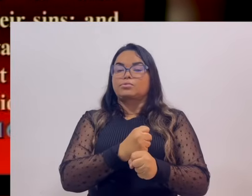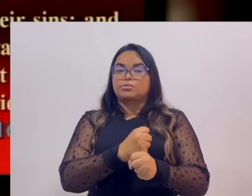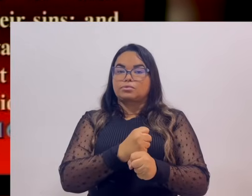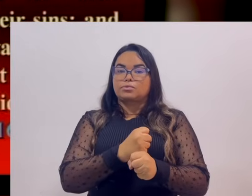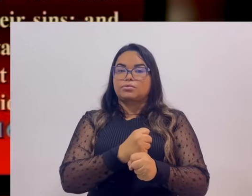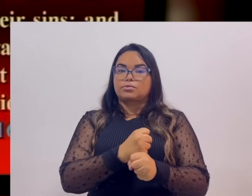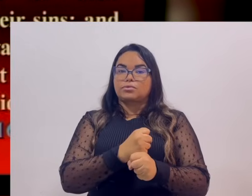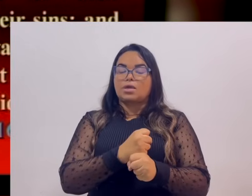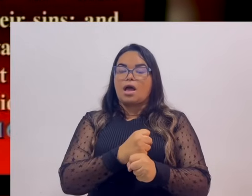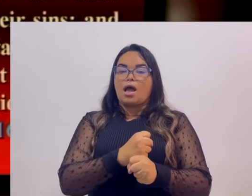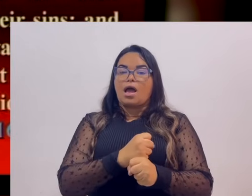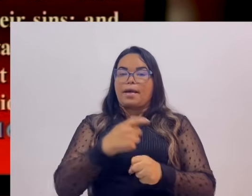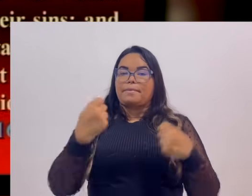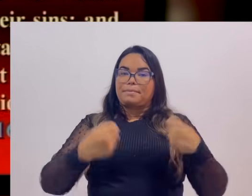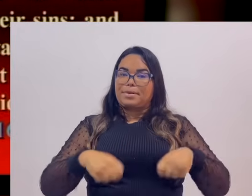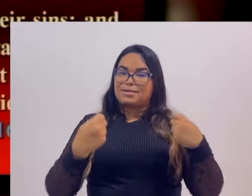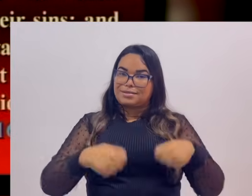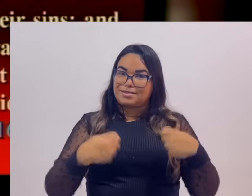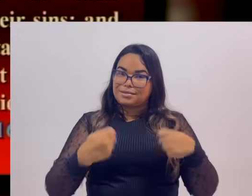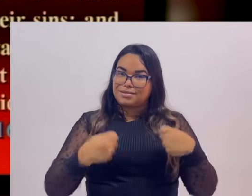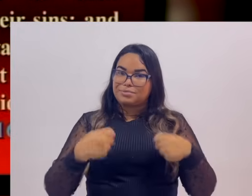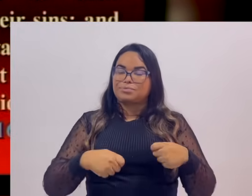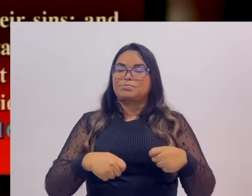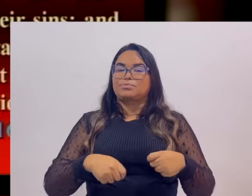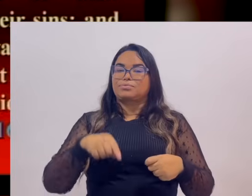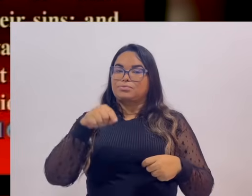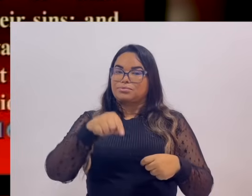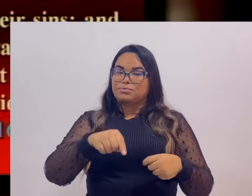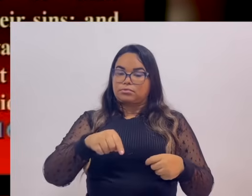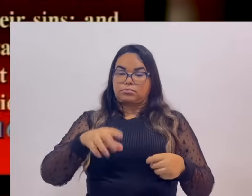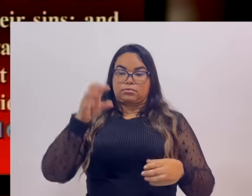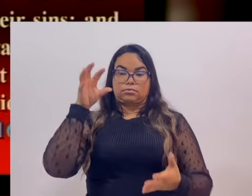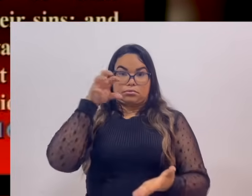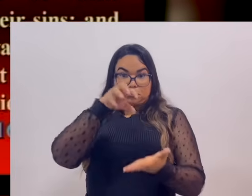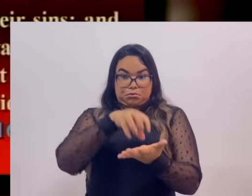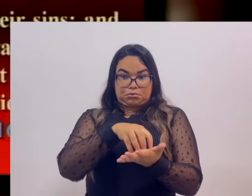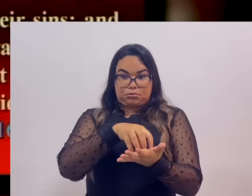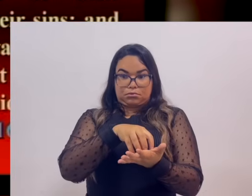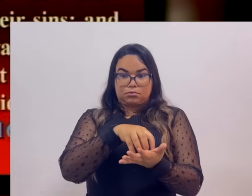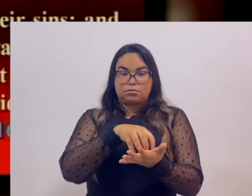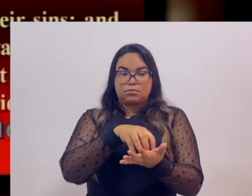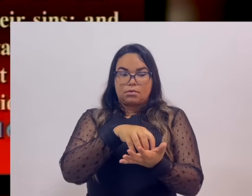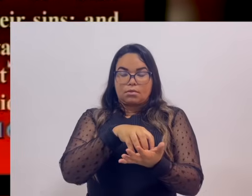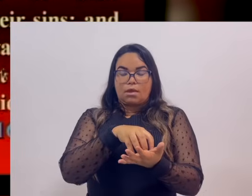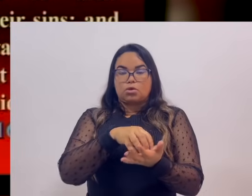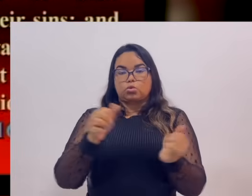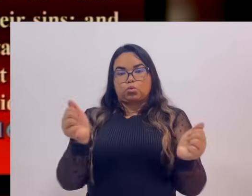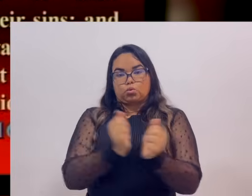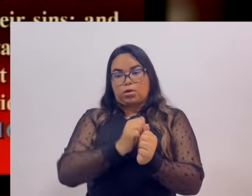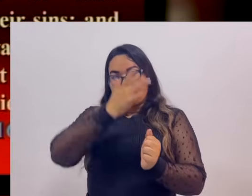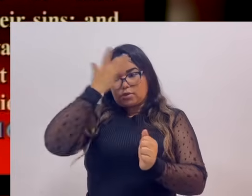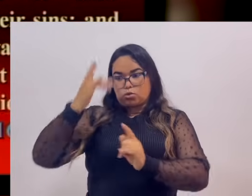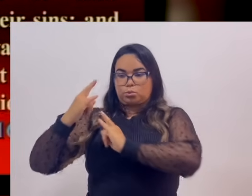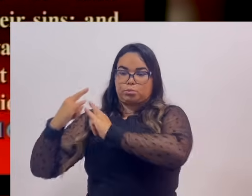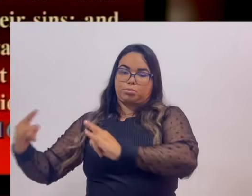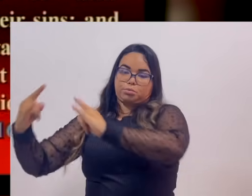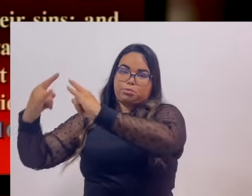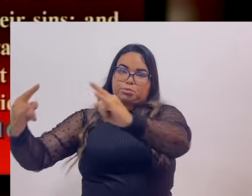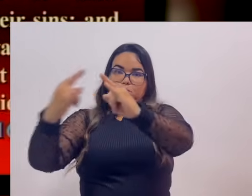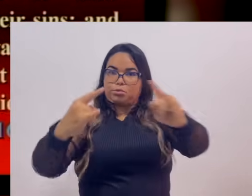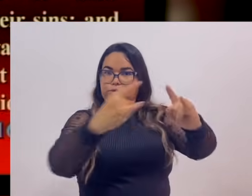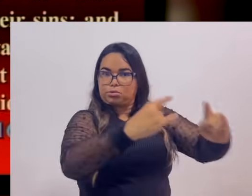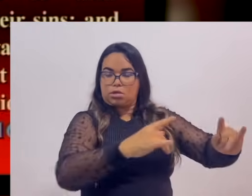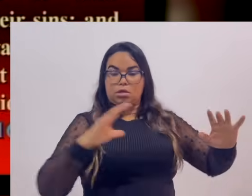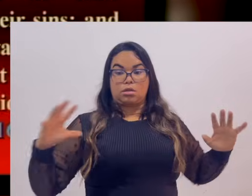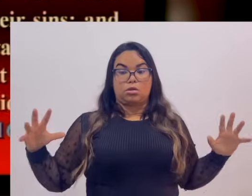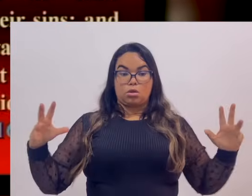transgressões e de todos os seus pecados e assim farás para a tenda da congregação que reside com eles no